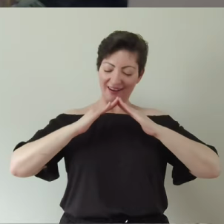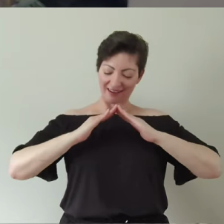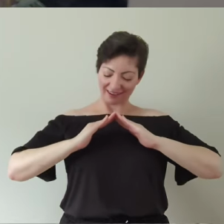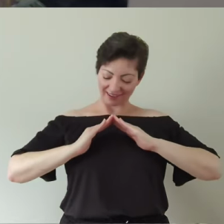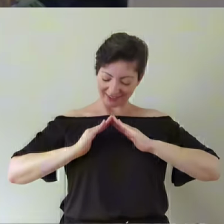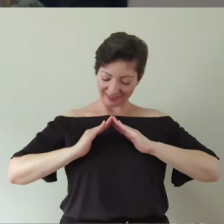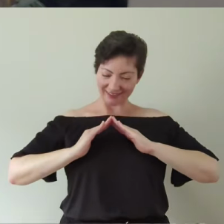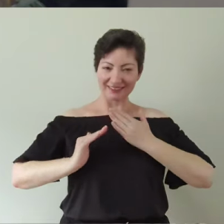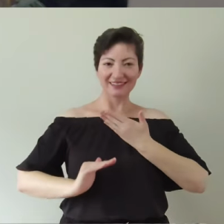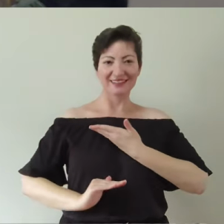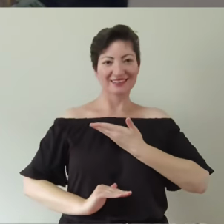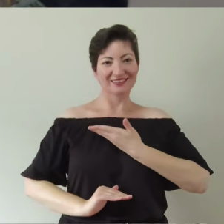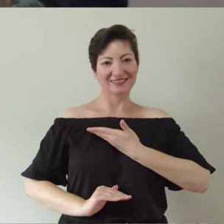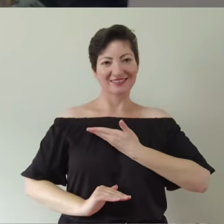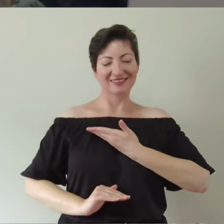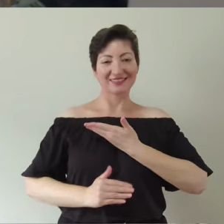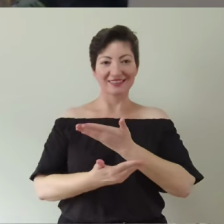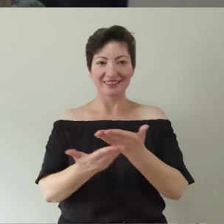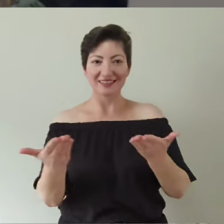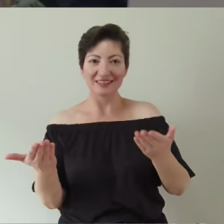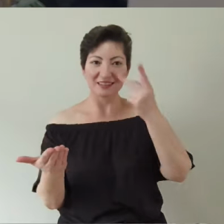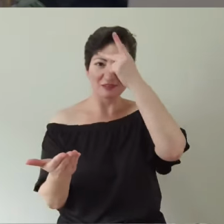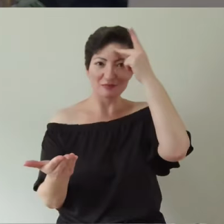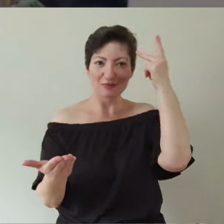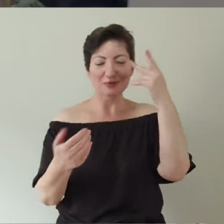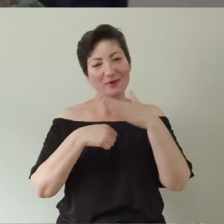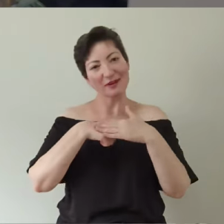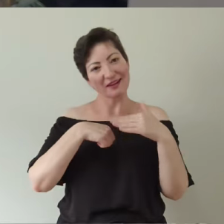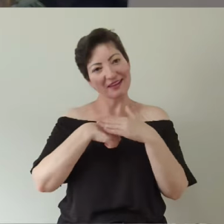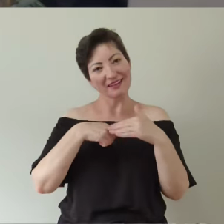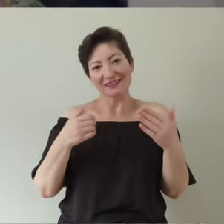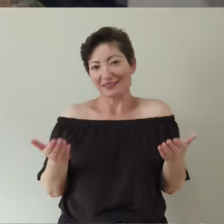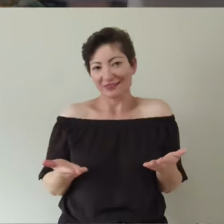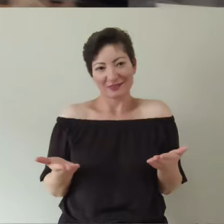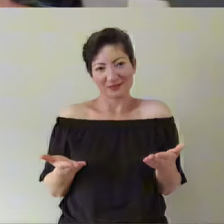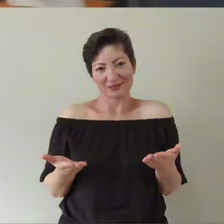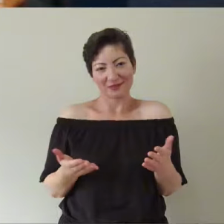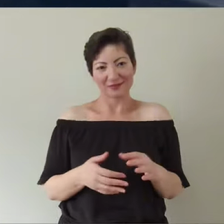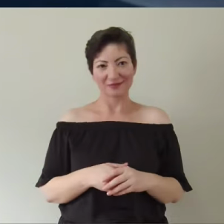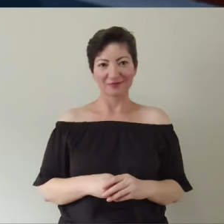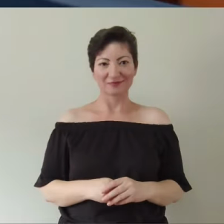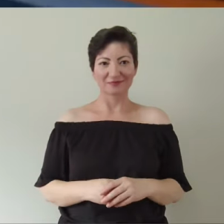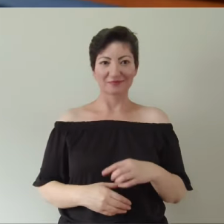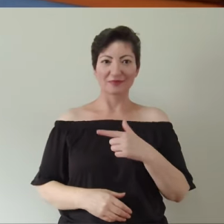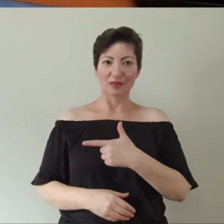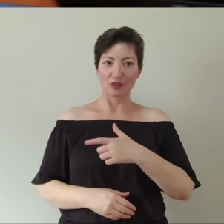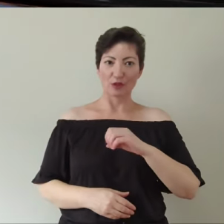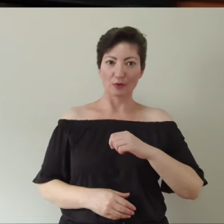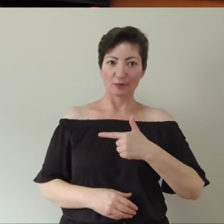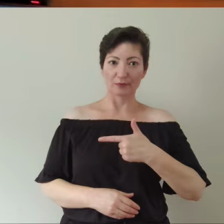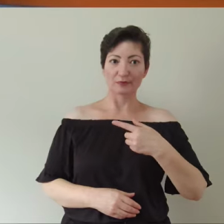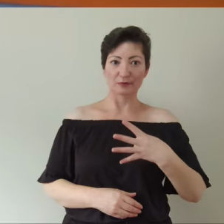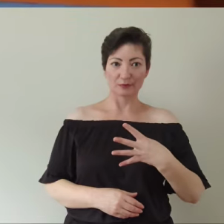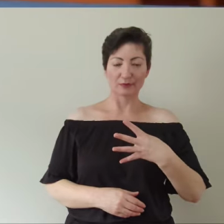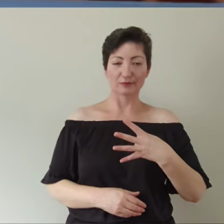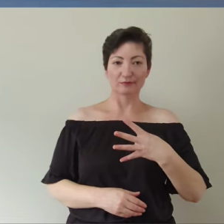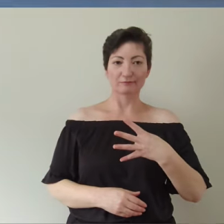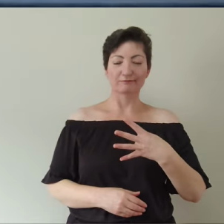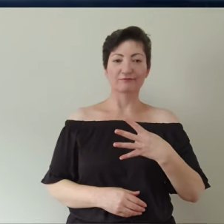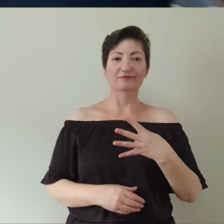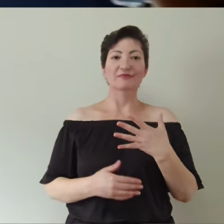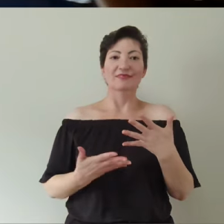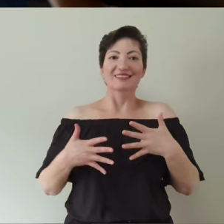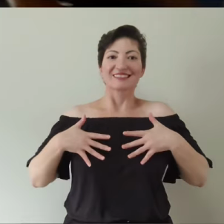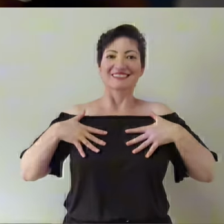tenho uma amizade e essas pessoas são queridas para mim até hoje. E no ano de 2024, tivemos a